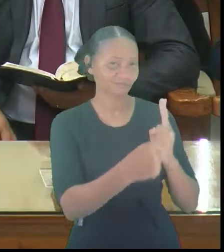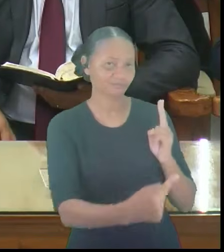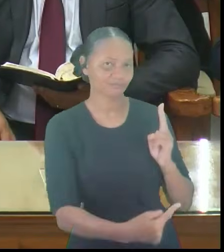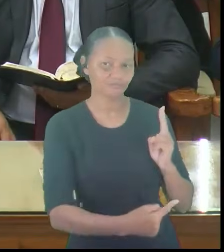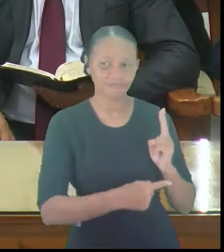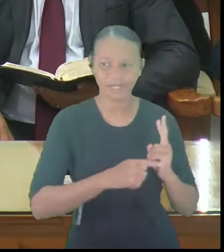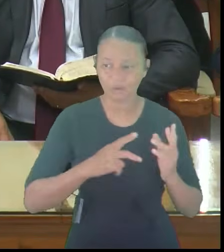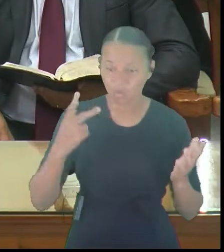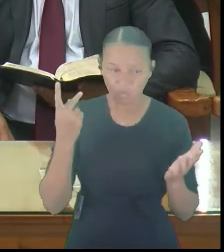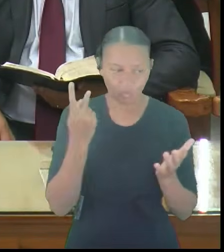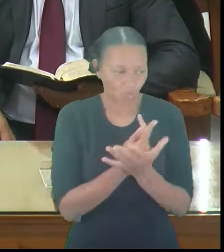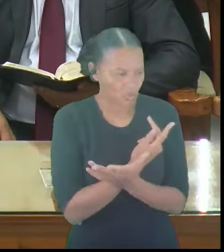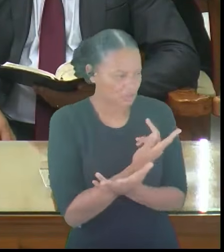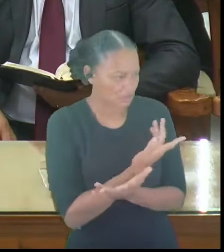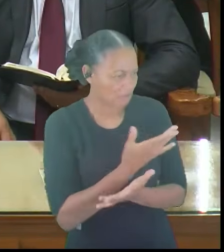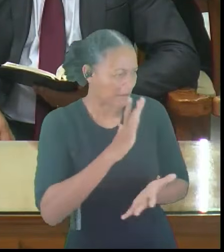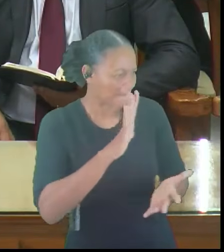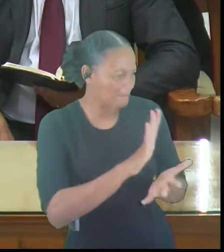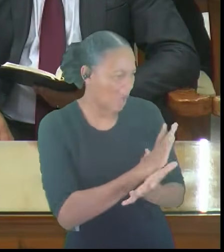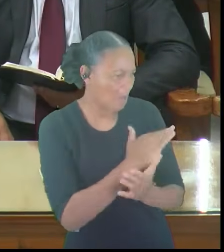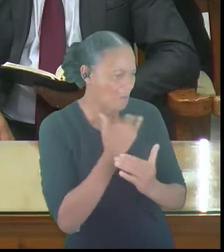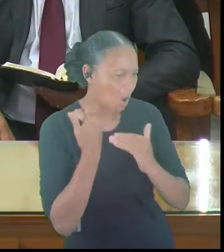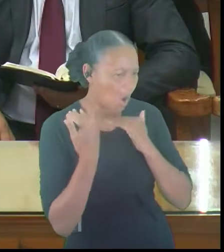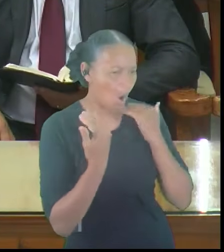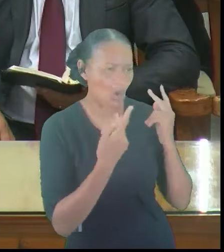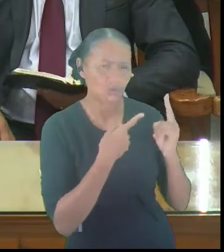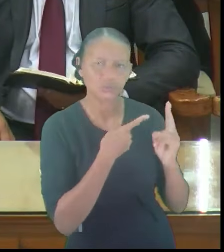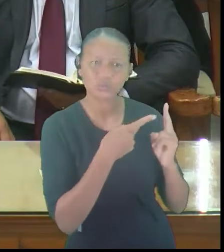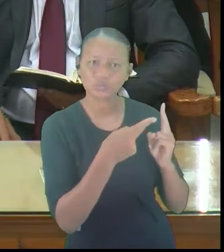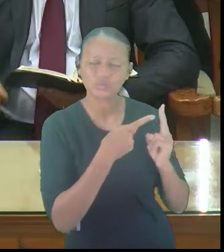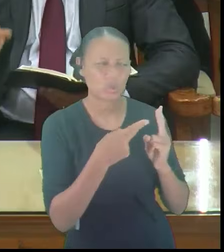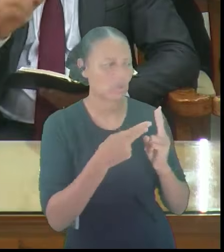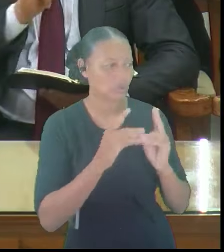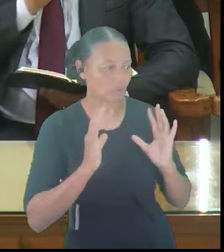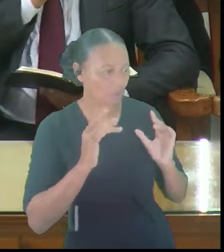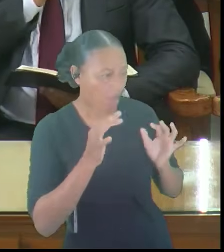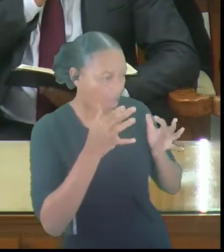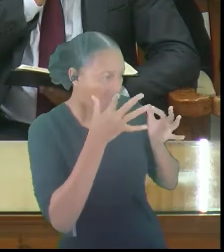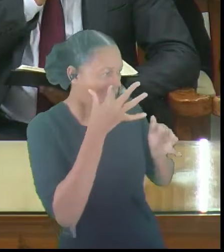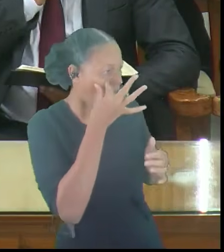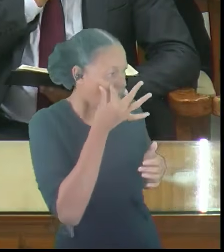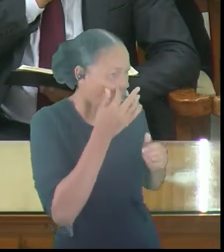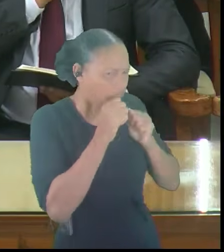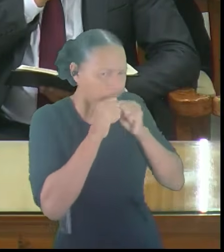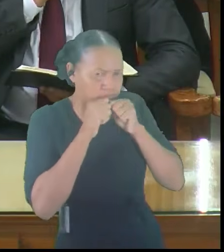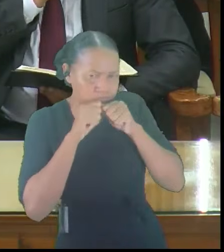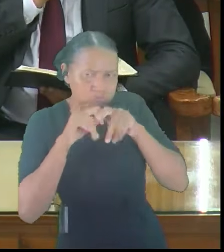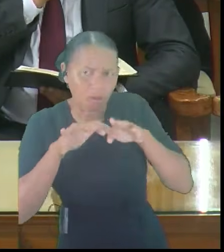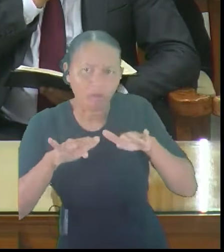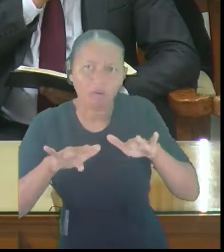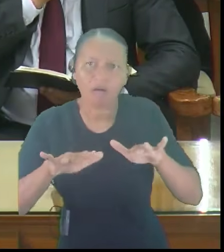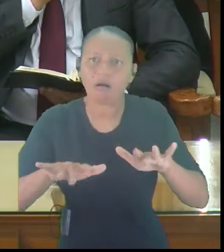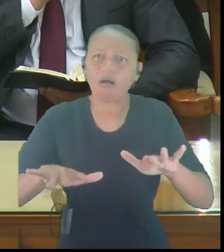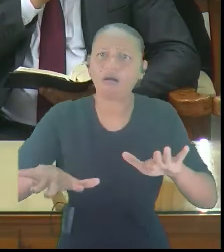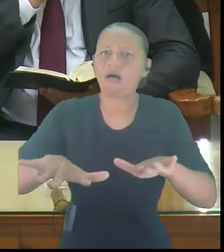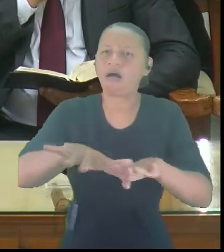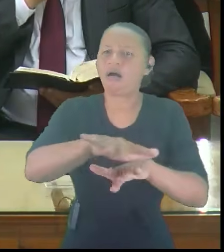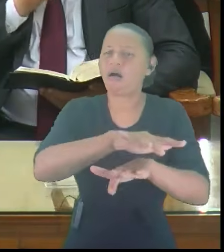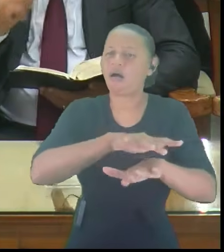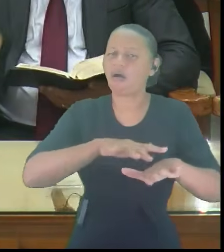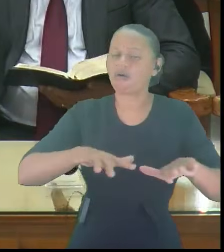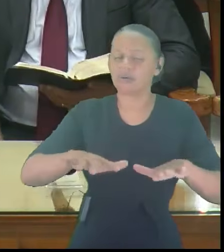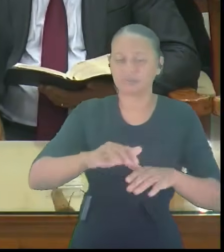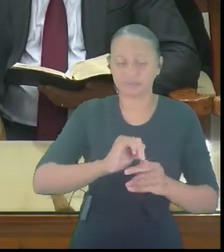se espalhou daquelas duas mortes fulminantes.